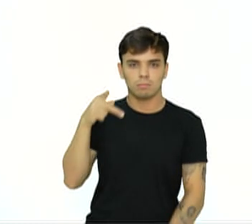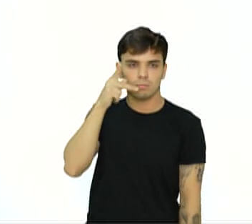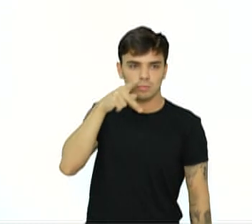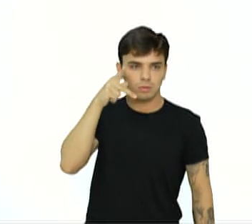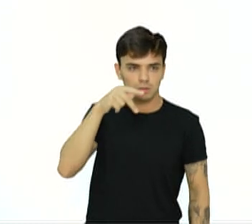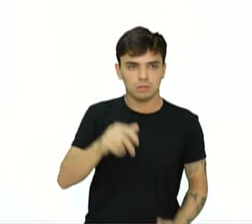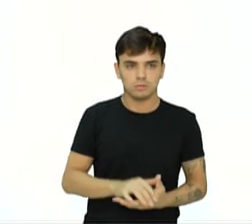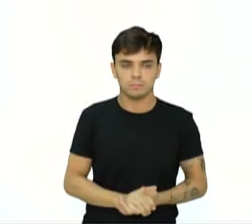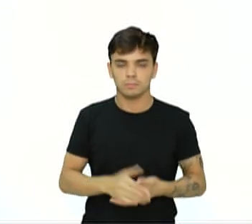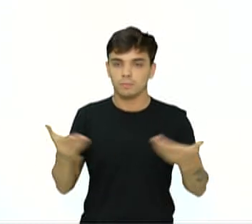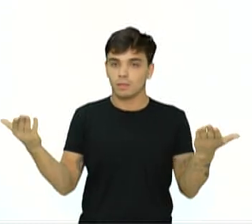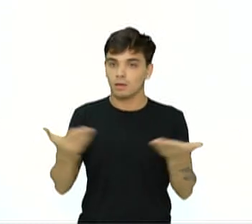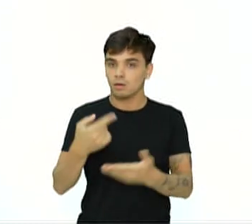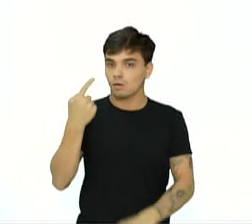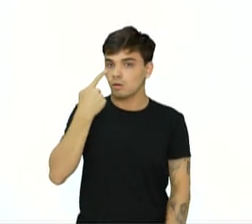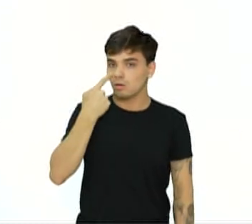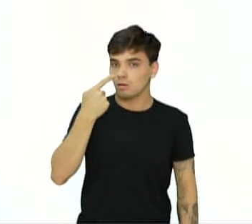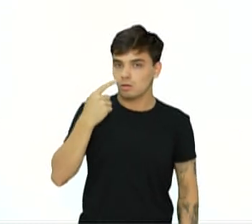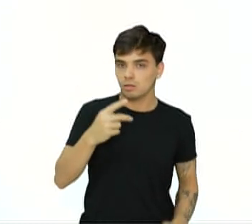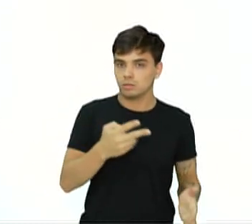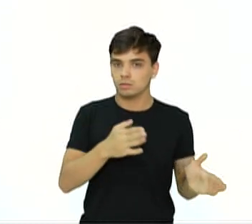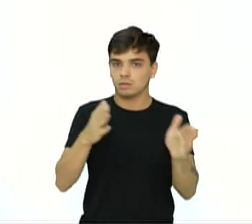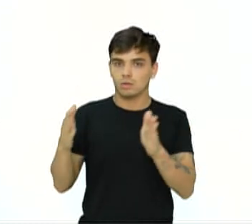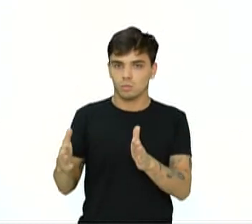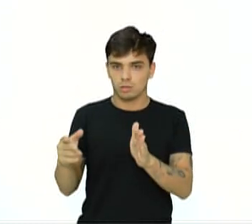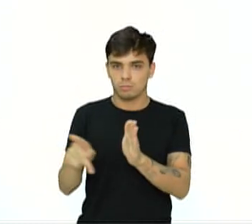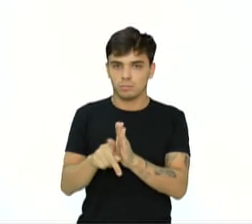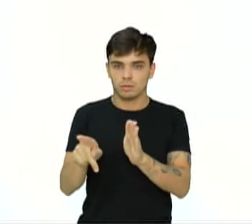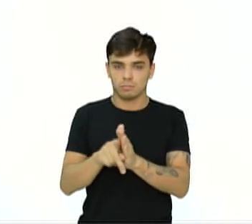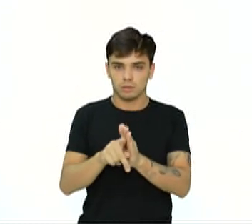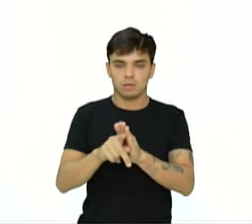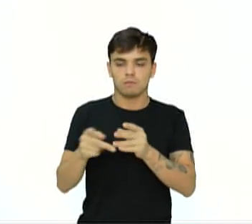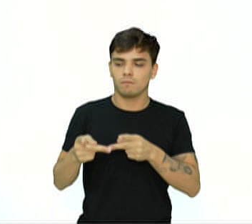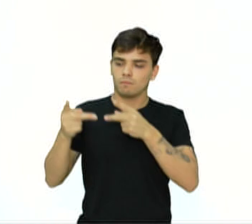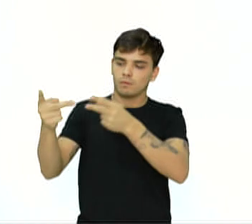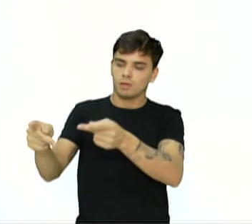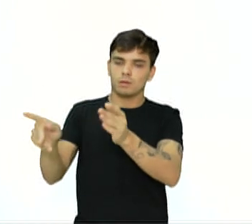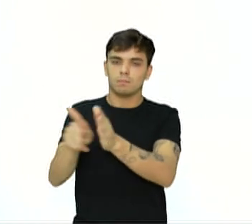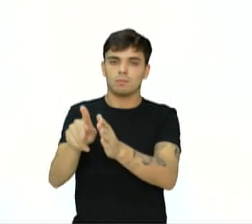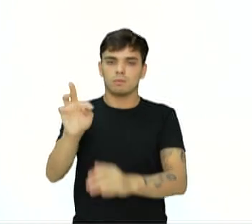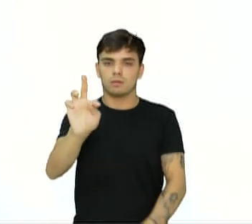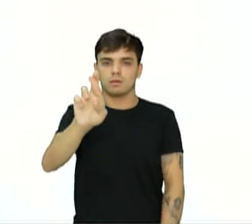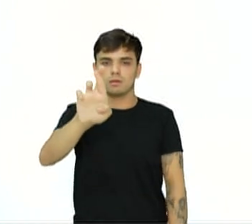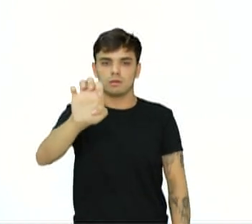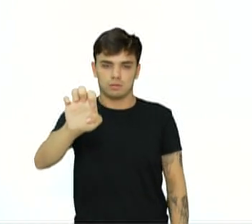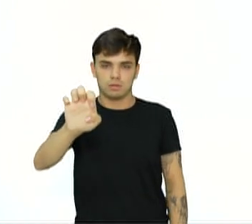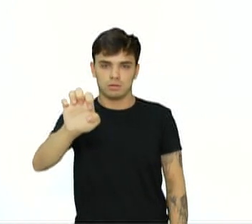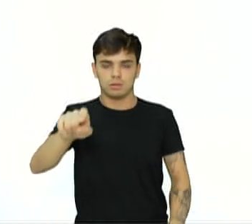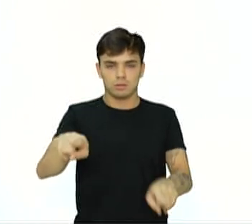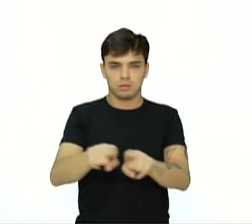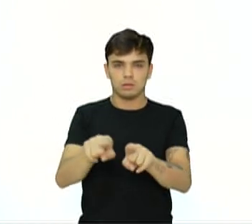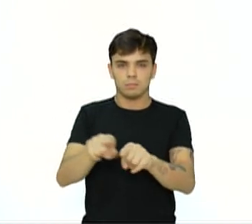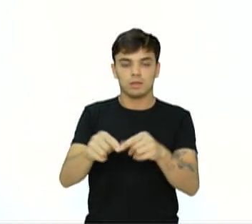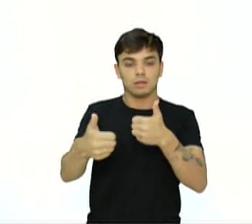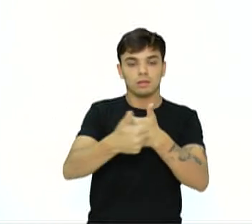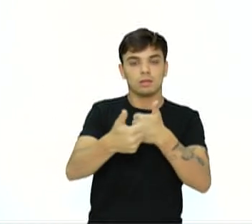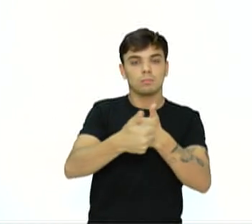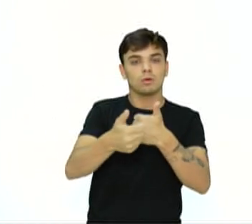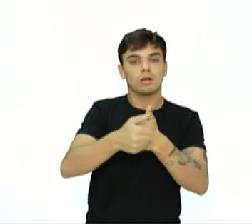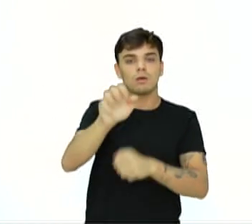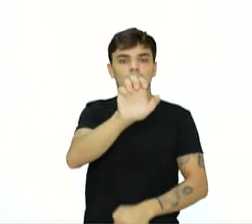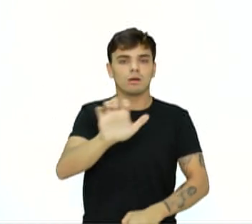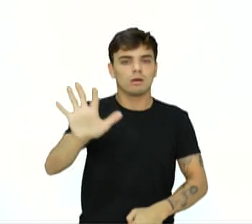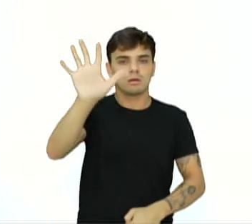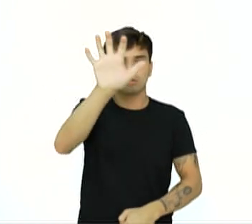políticos. Vamos agora então para a segunda parte da nossa visita ao TRE, o Tribunal Regional Eleitoral.